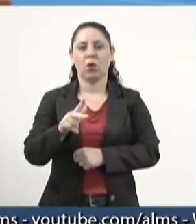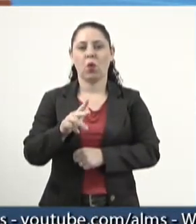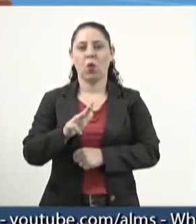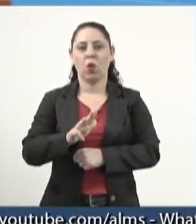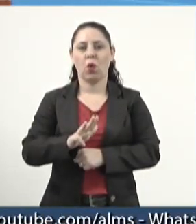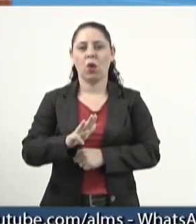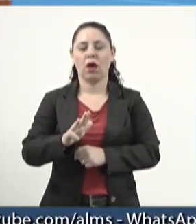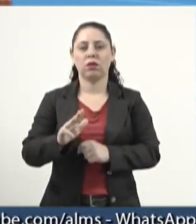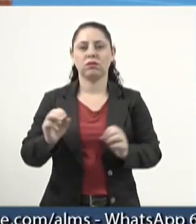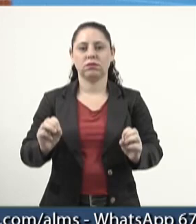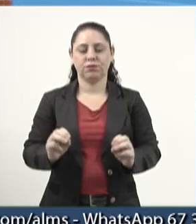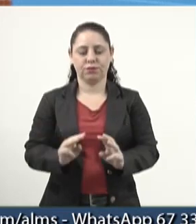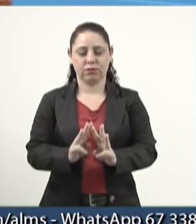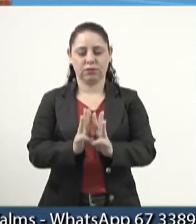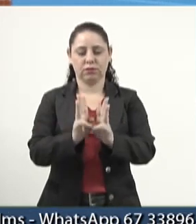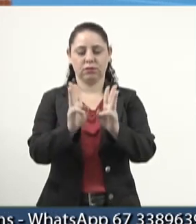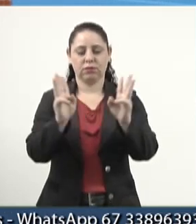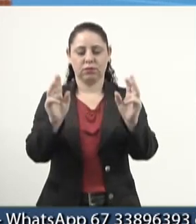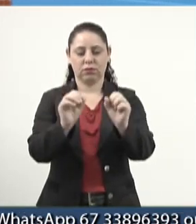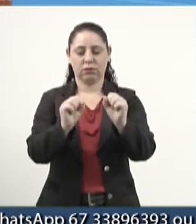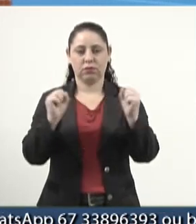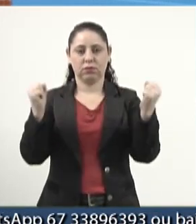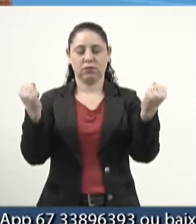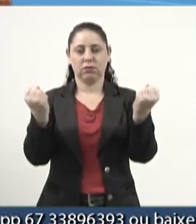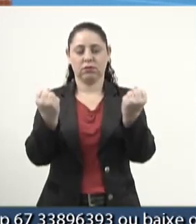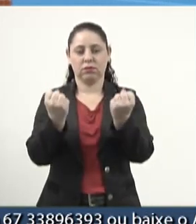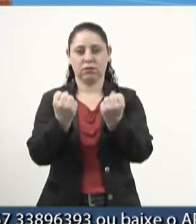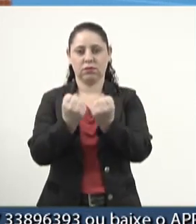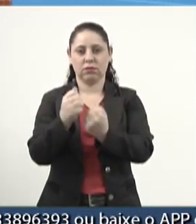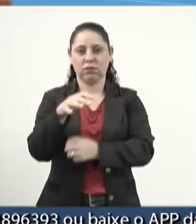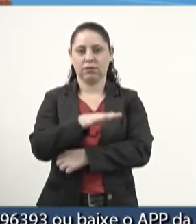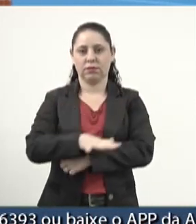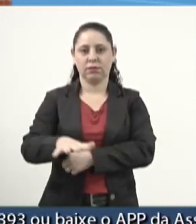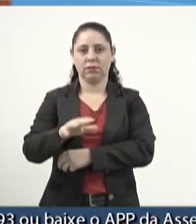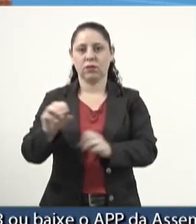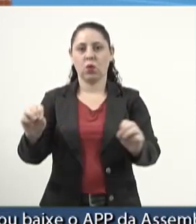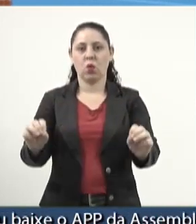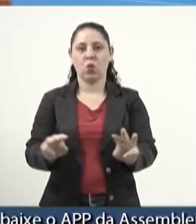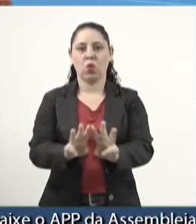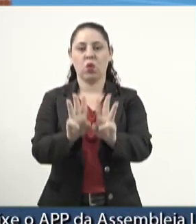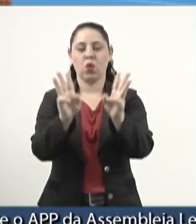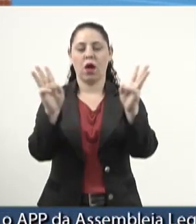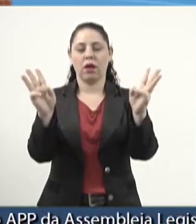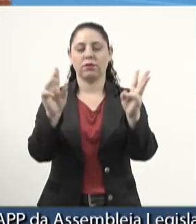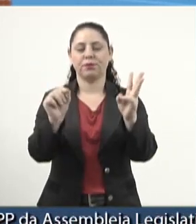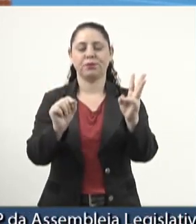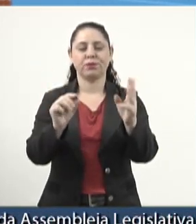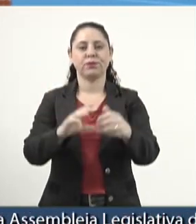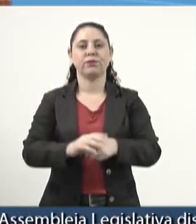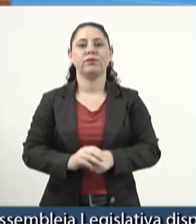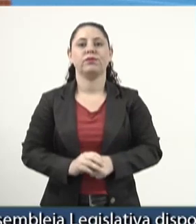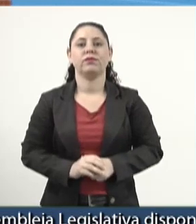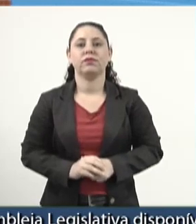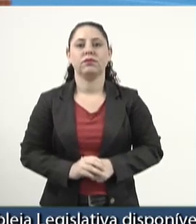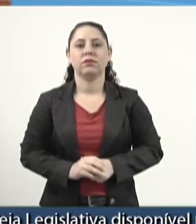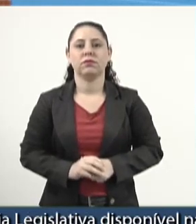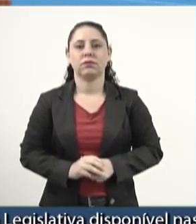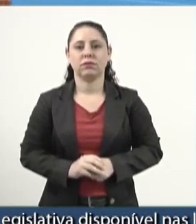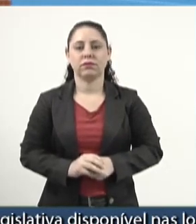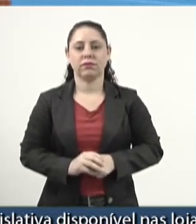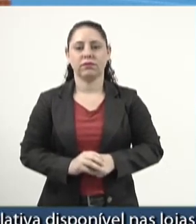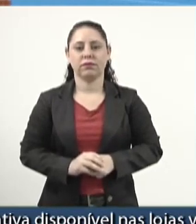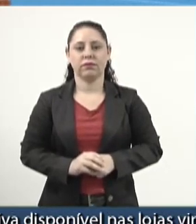abertura da Assembleia Geral da ONU, das Nações Unidas.